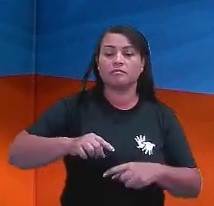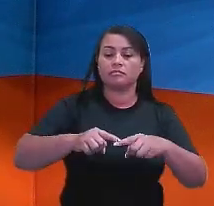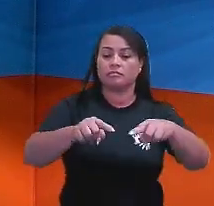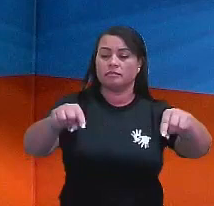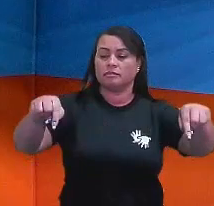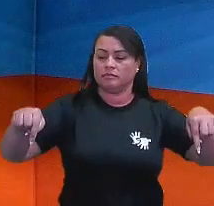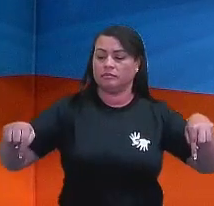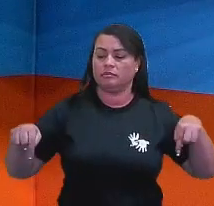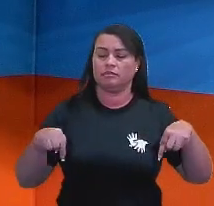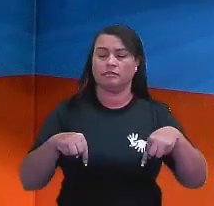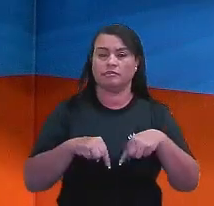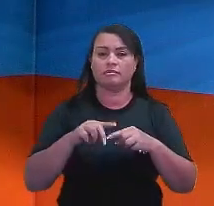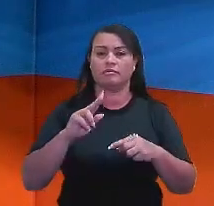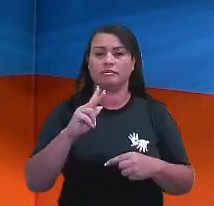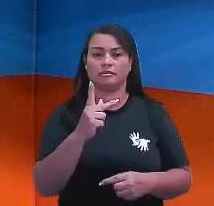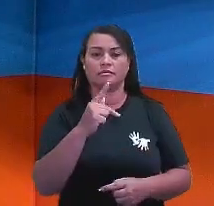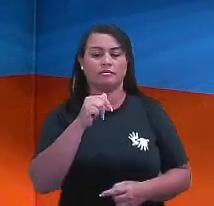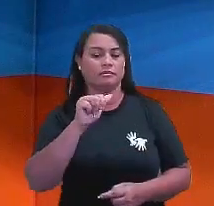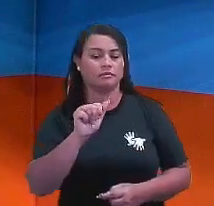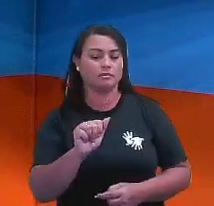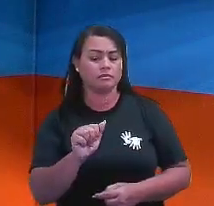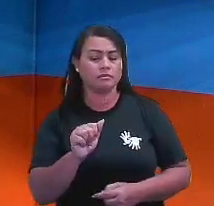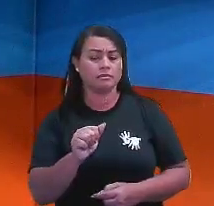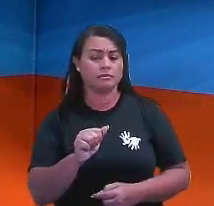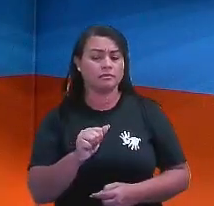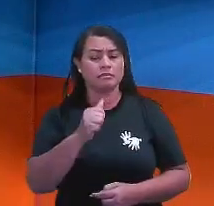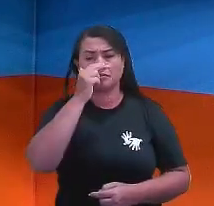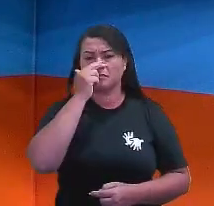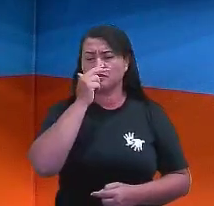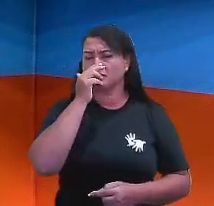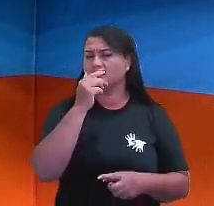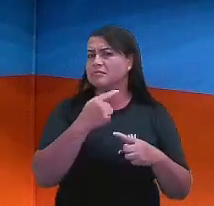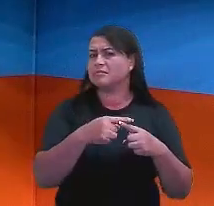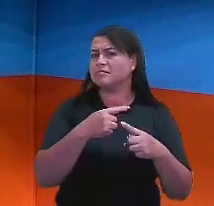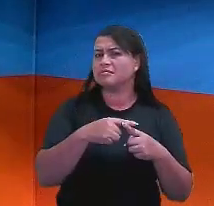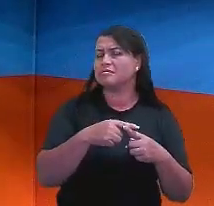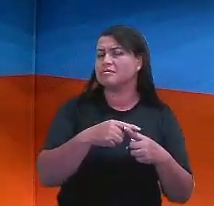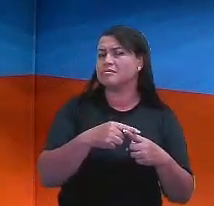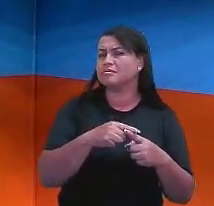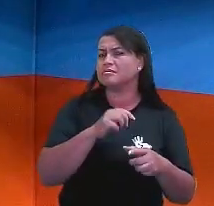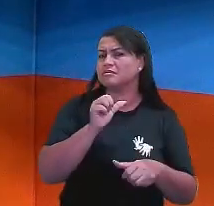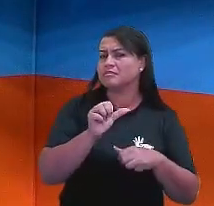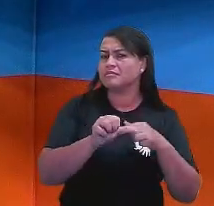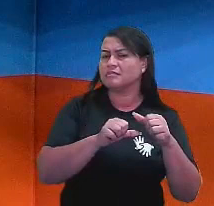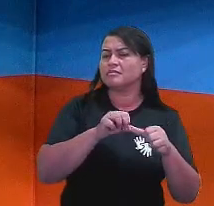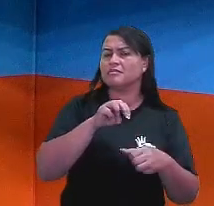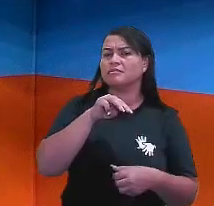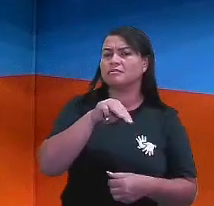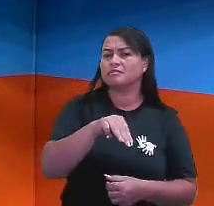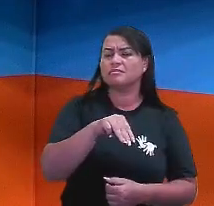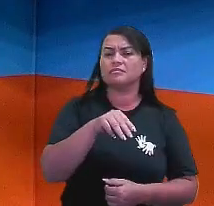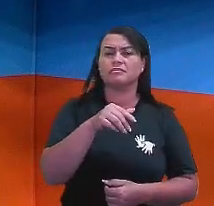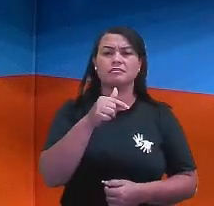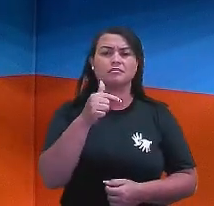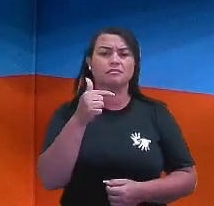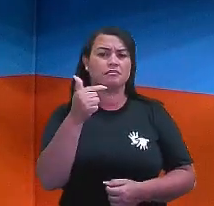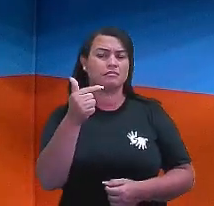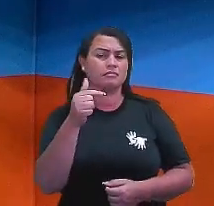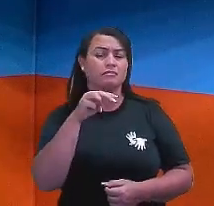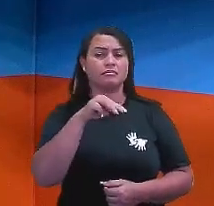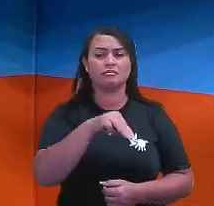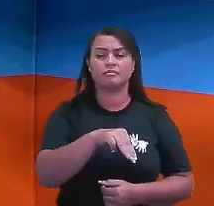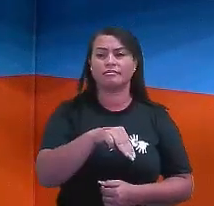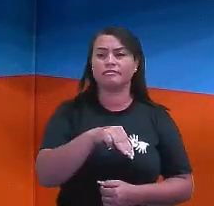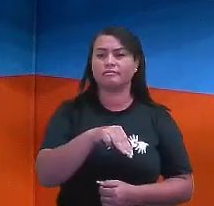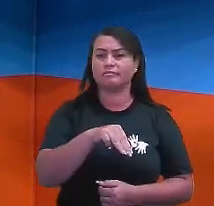Então, a mesma coisa. Ô, professor, porque a senhora não transformou para metros quadrados, porque ele tem a relação lá de